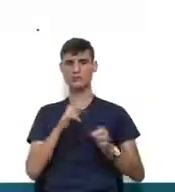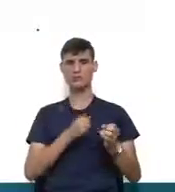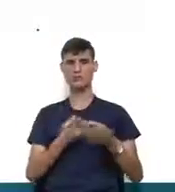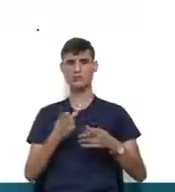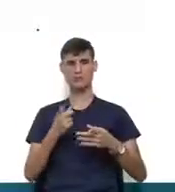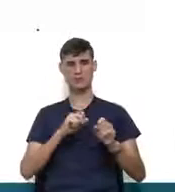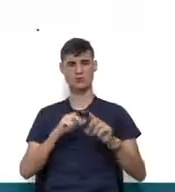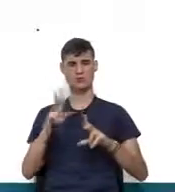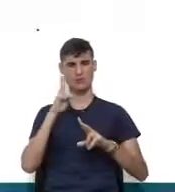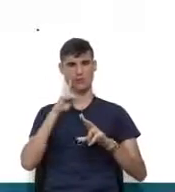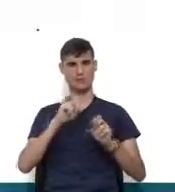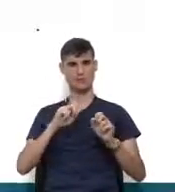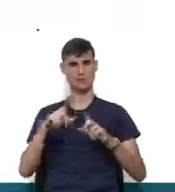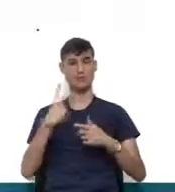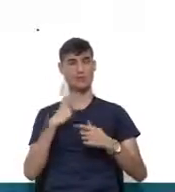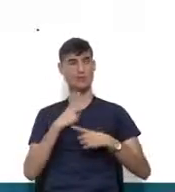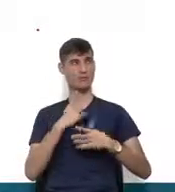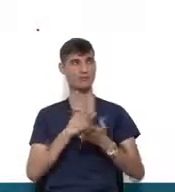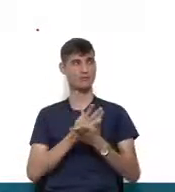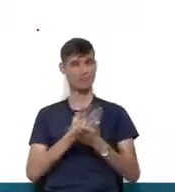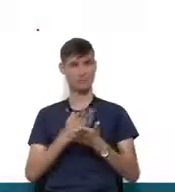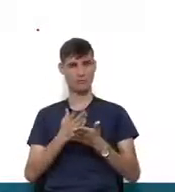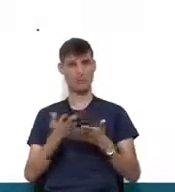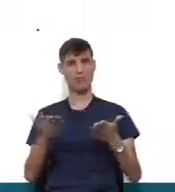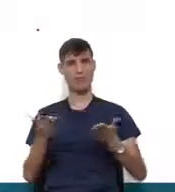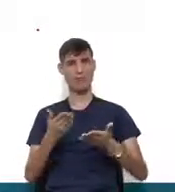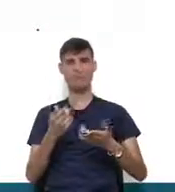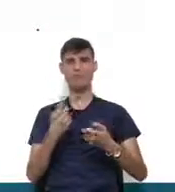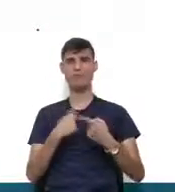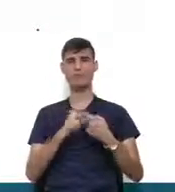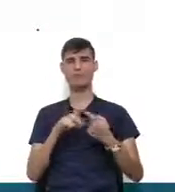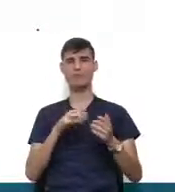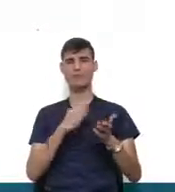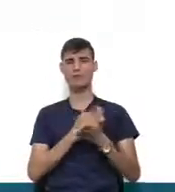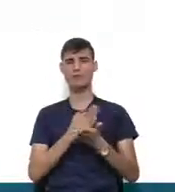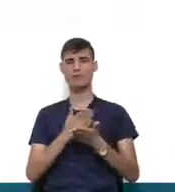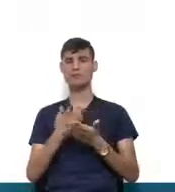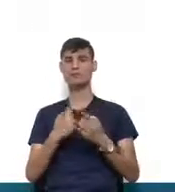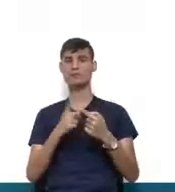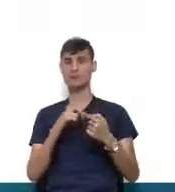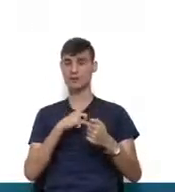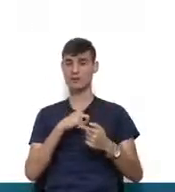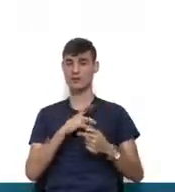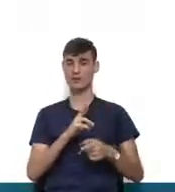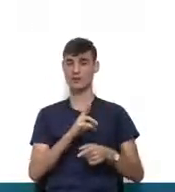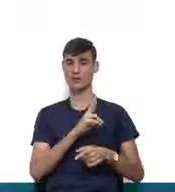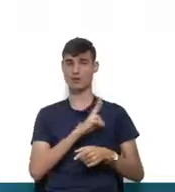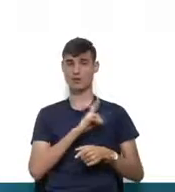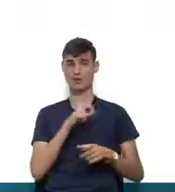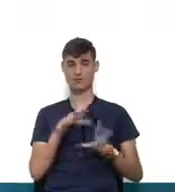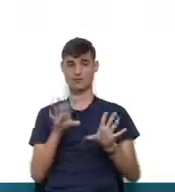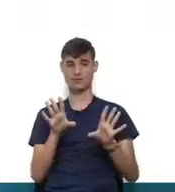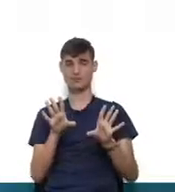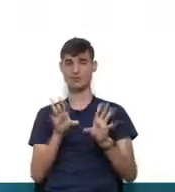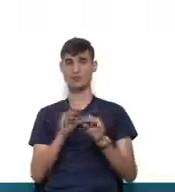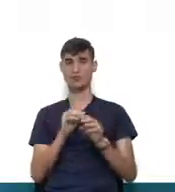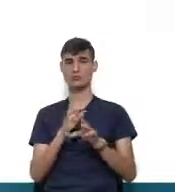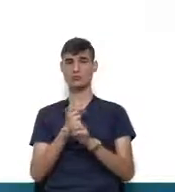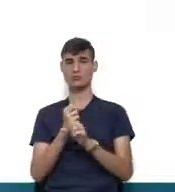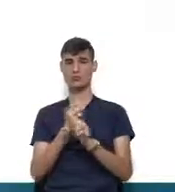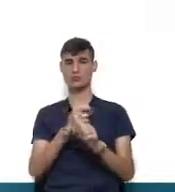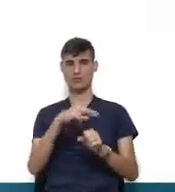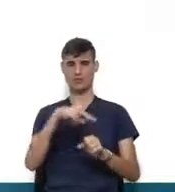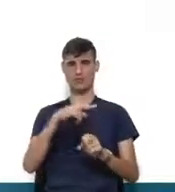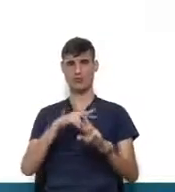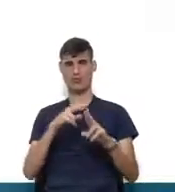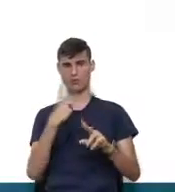quadro. Então, nós temos uma série aqui. Por que é uma série? Porque ela está sendo representada por essa somatória de n igual